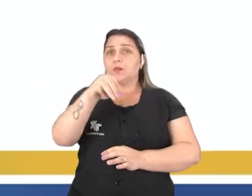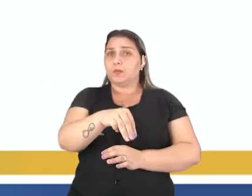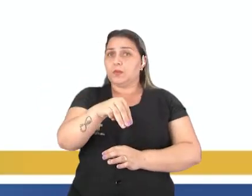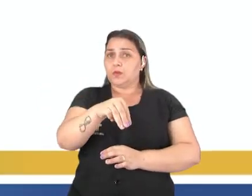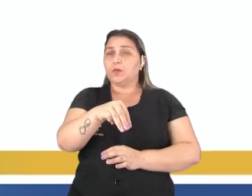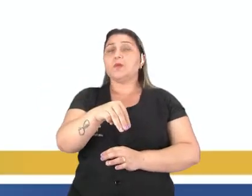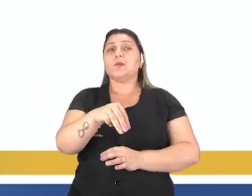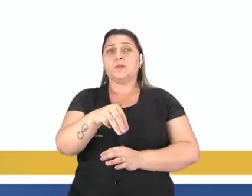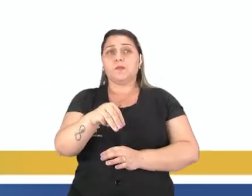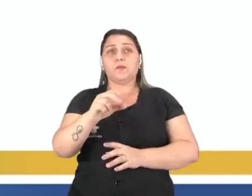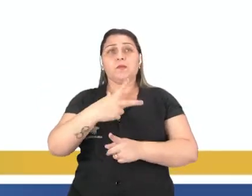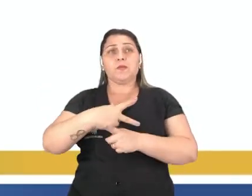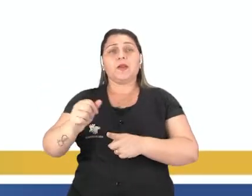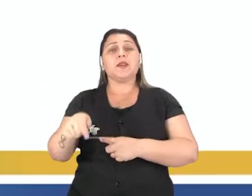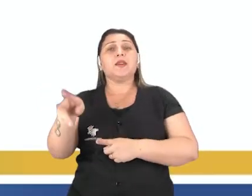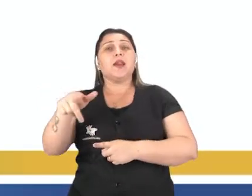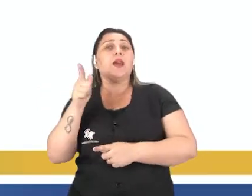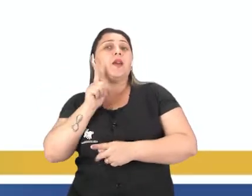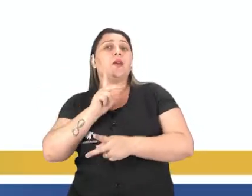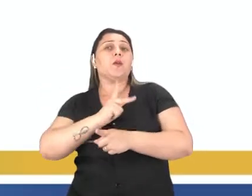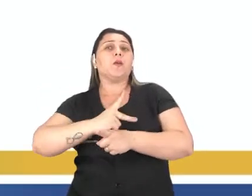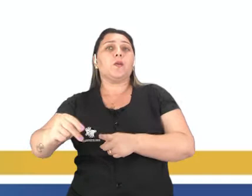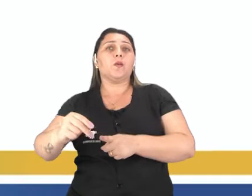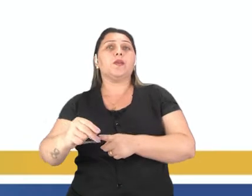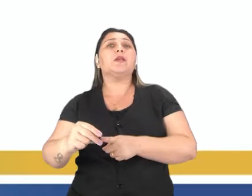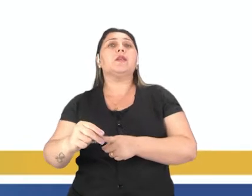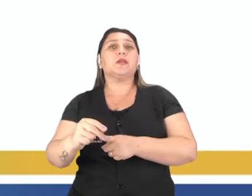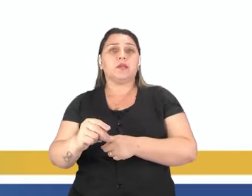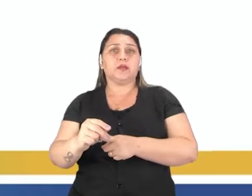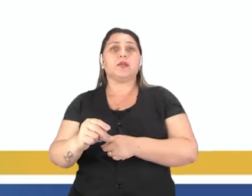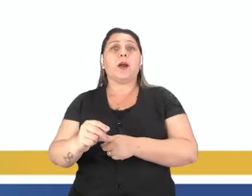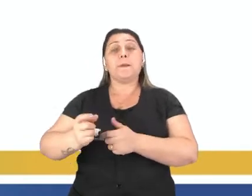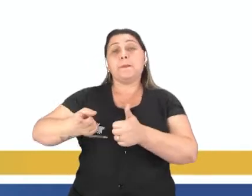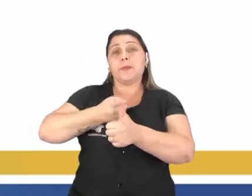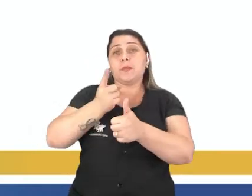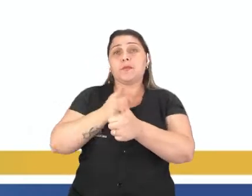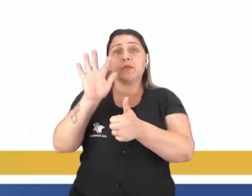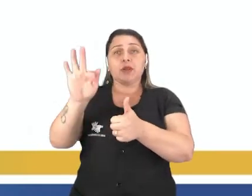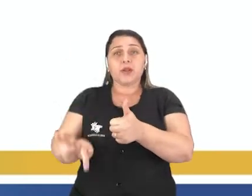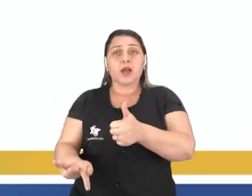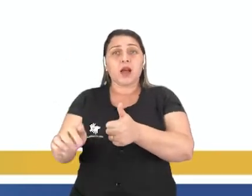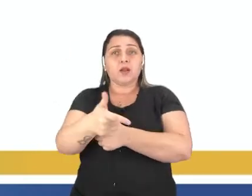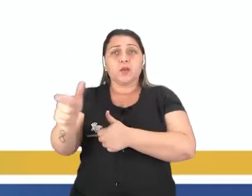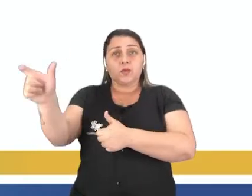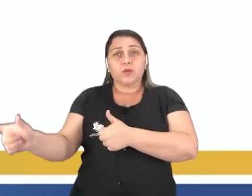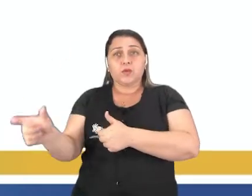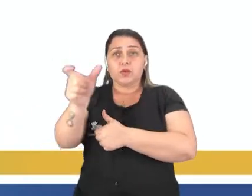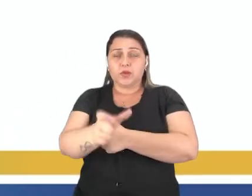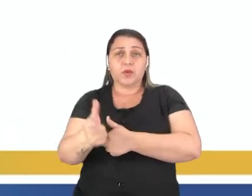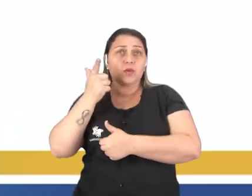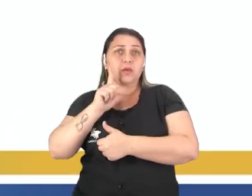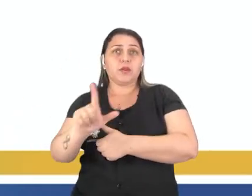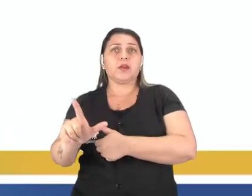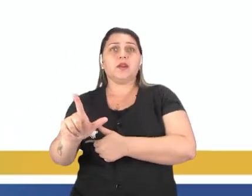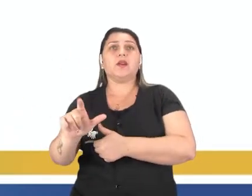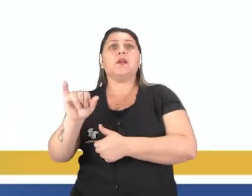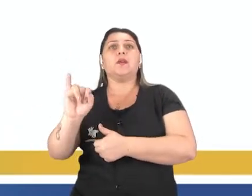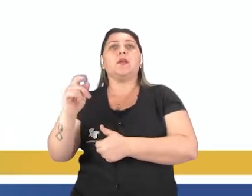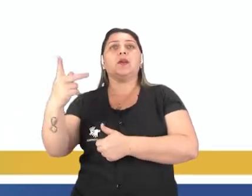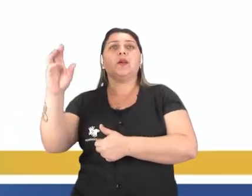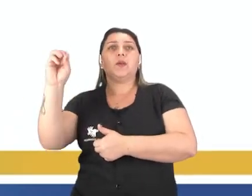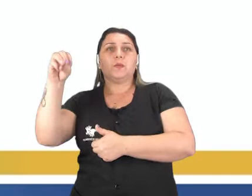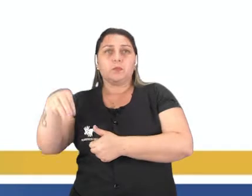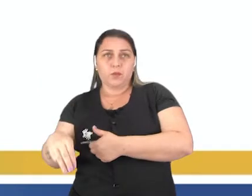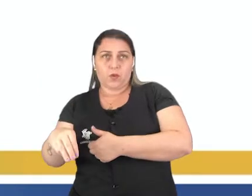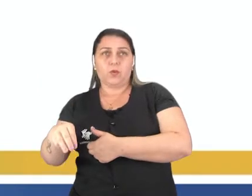minutos. Vence quem conquistar o ippon primeiro. Se ao final da luta nenhum judoca conseguir o ippon, vence aquele que